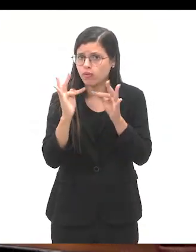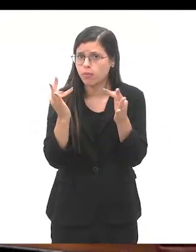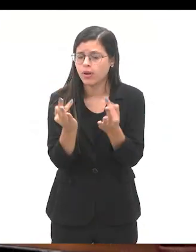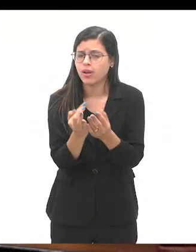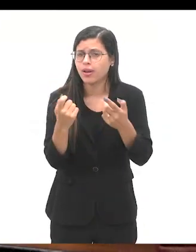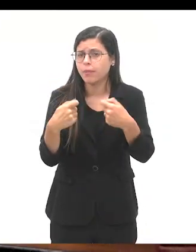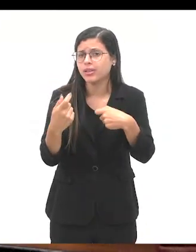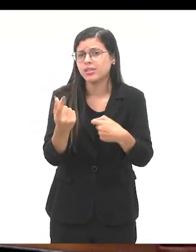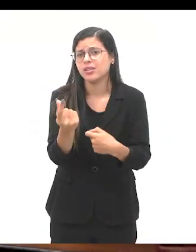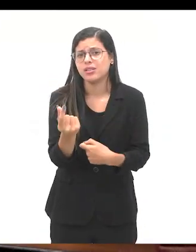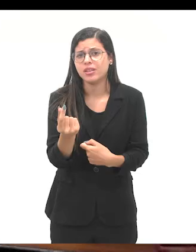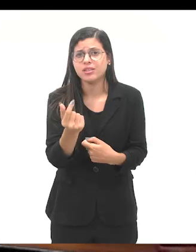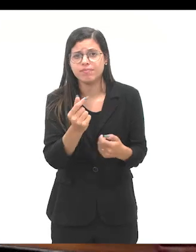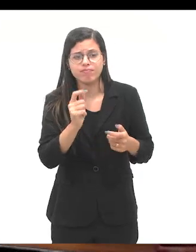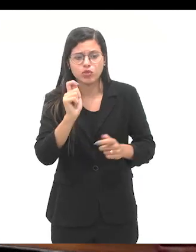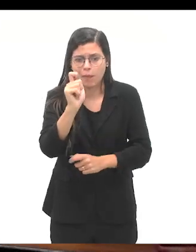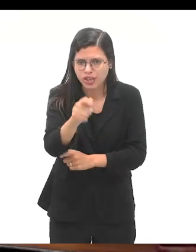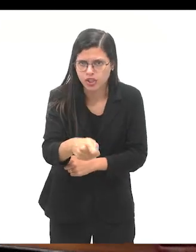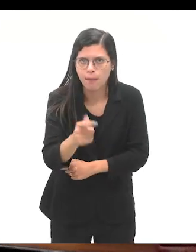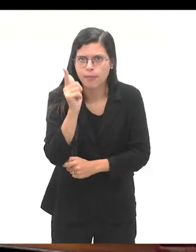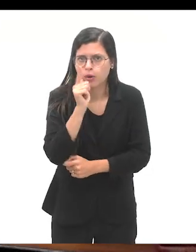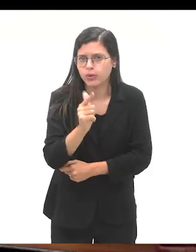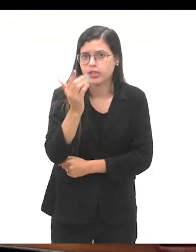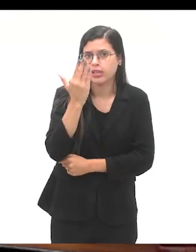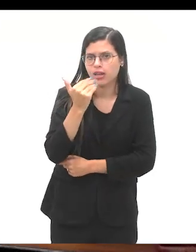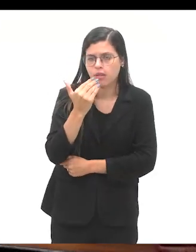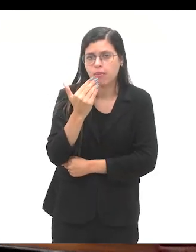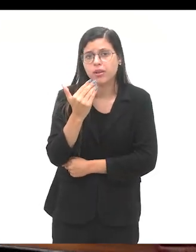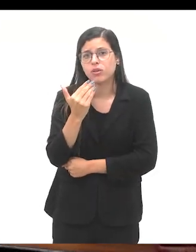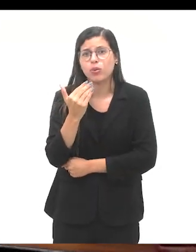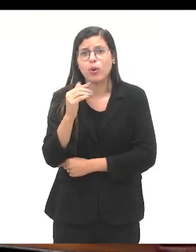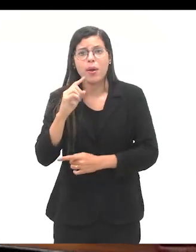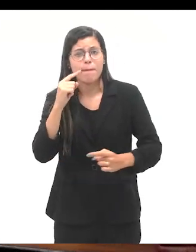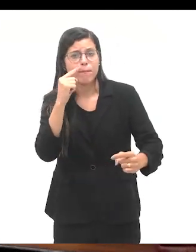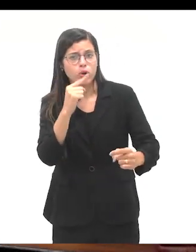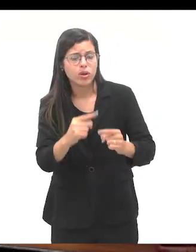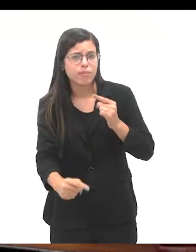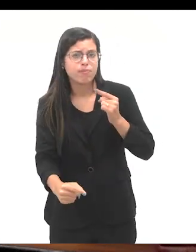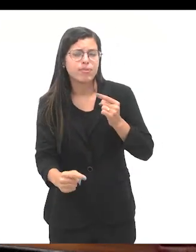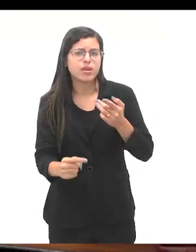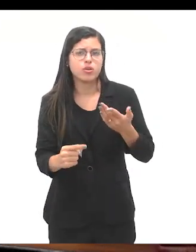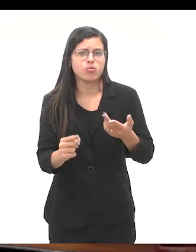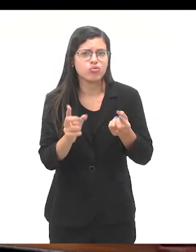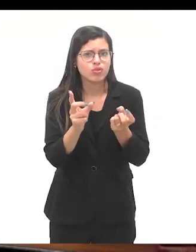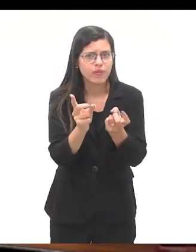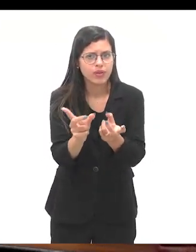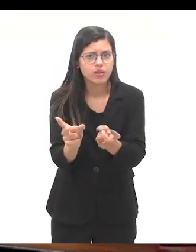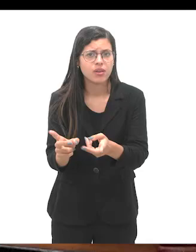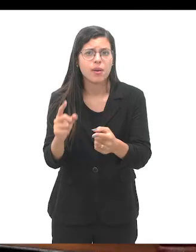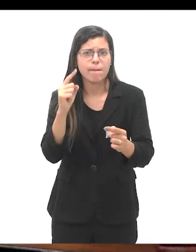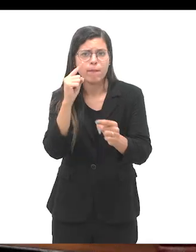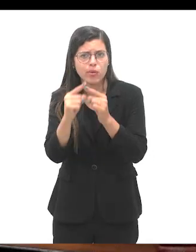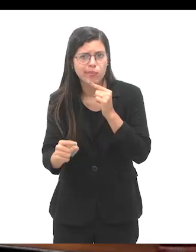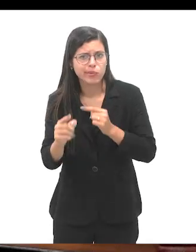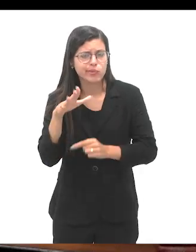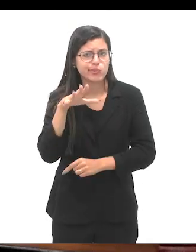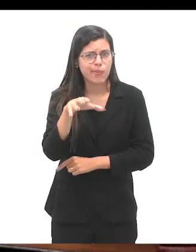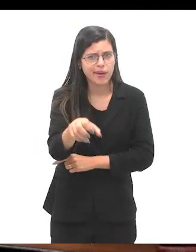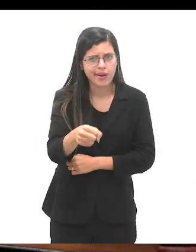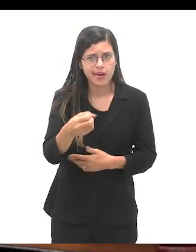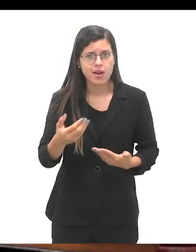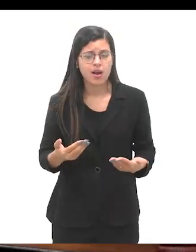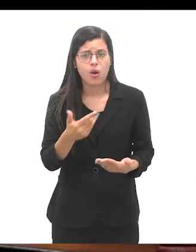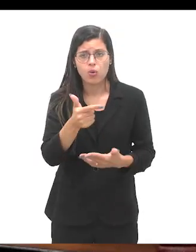desse recurso, a gente fica proibido de capturar, fica proibido de vender.